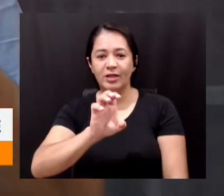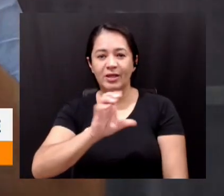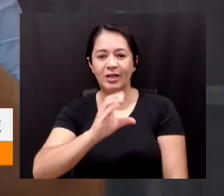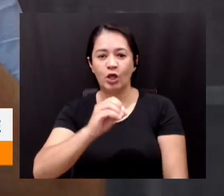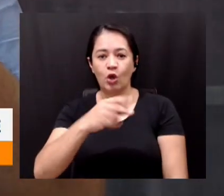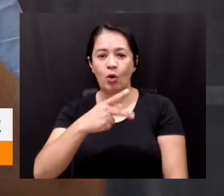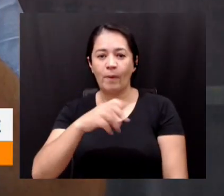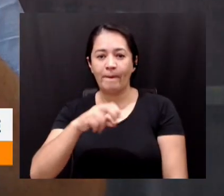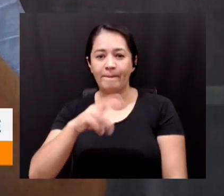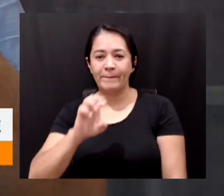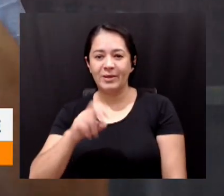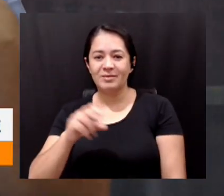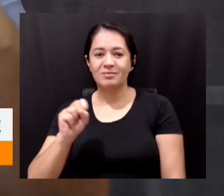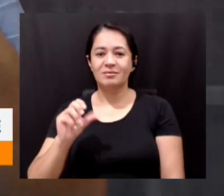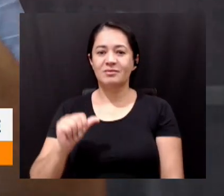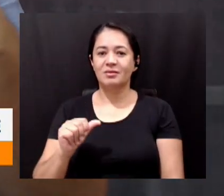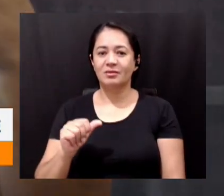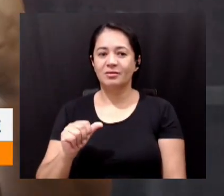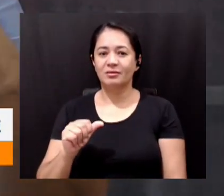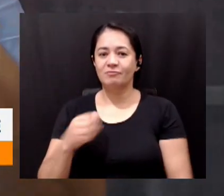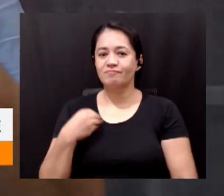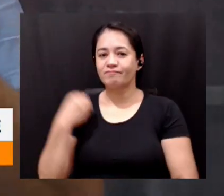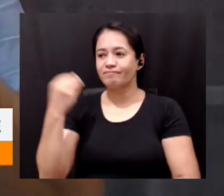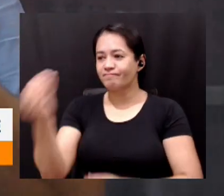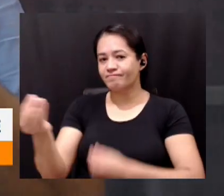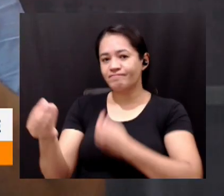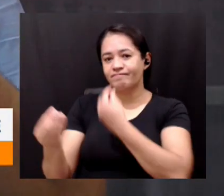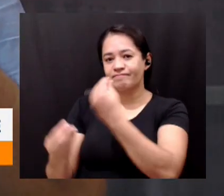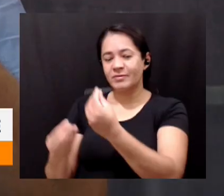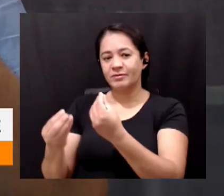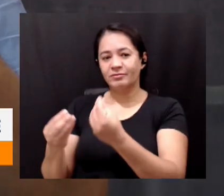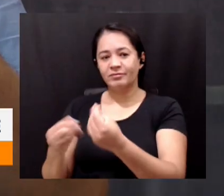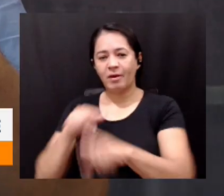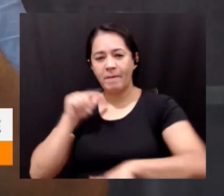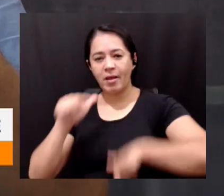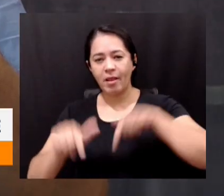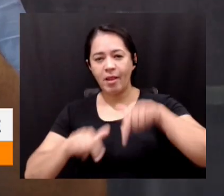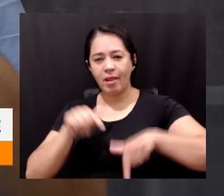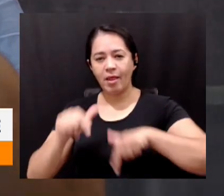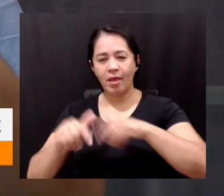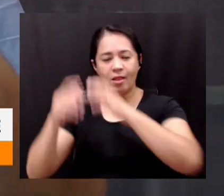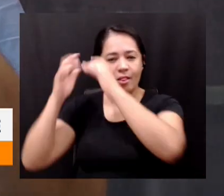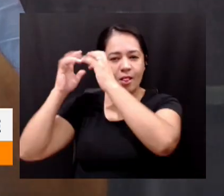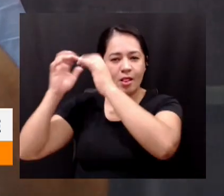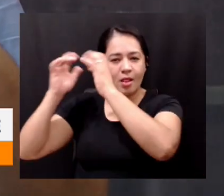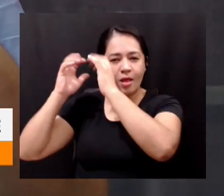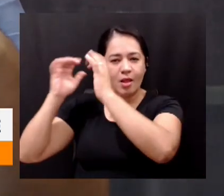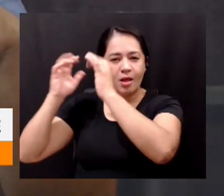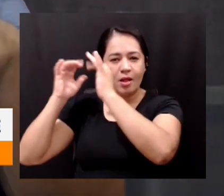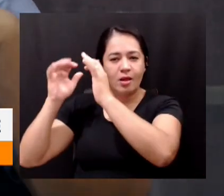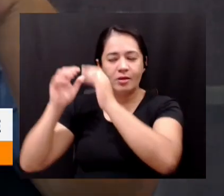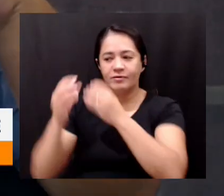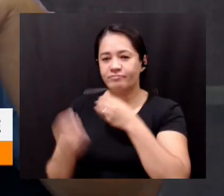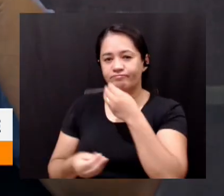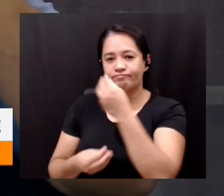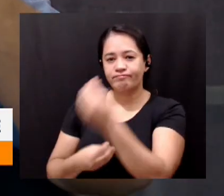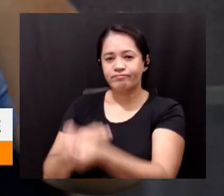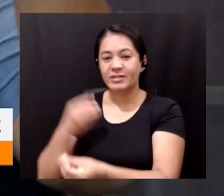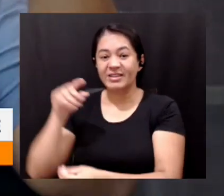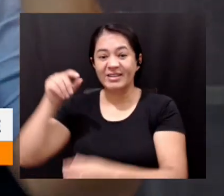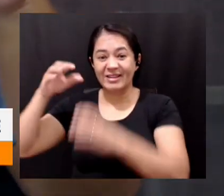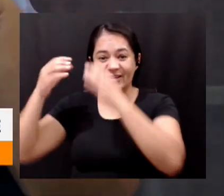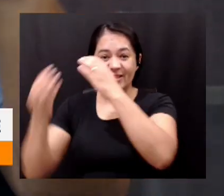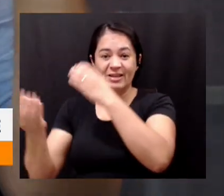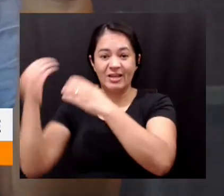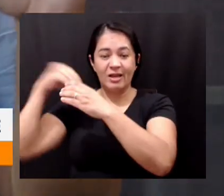alta atividade dopaminérgica, né, e é ali que vai atuar, né, até